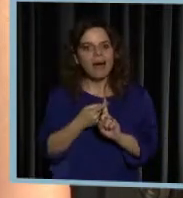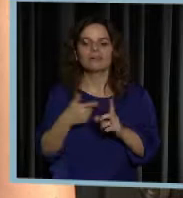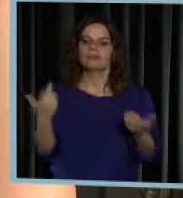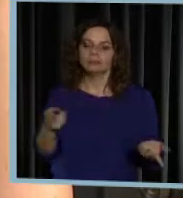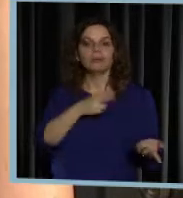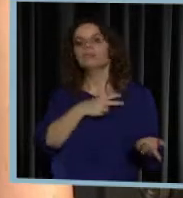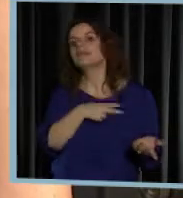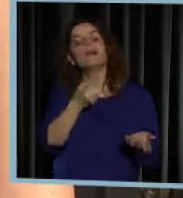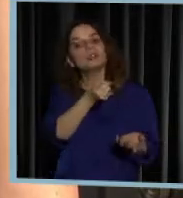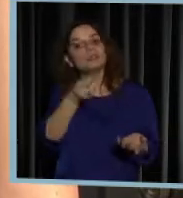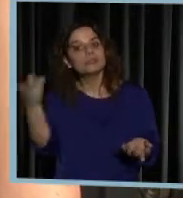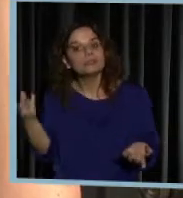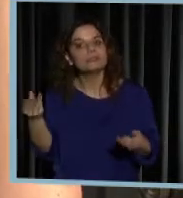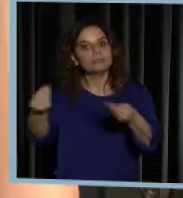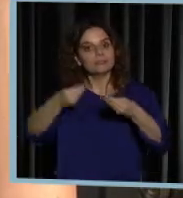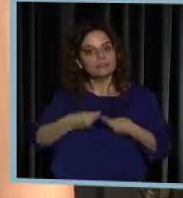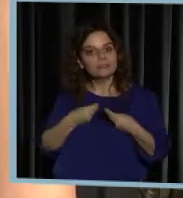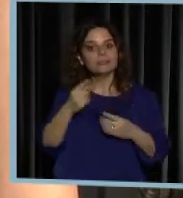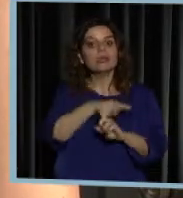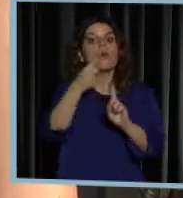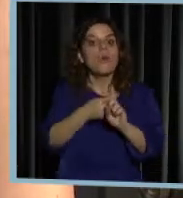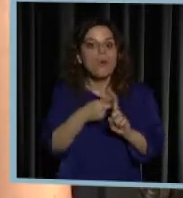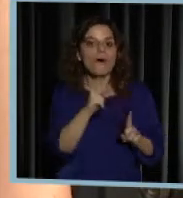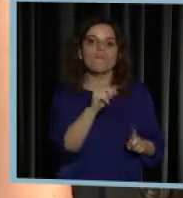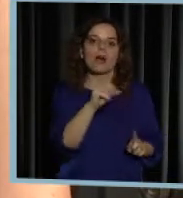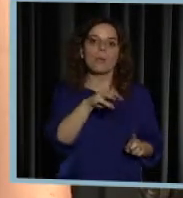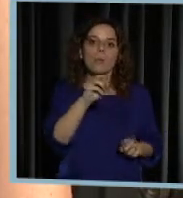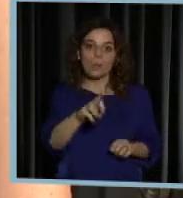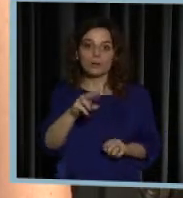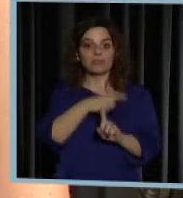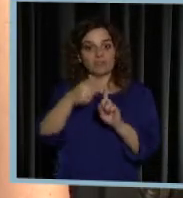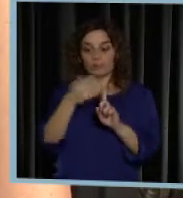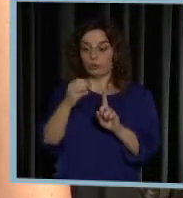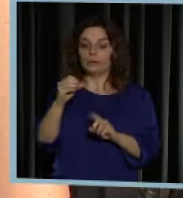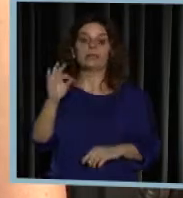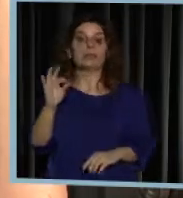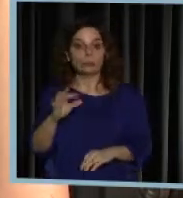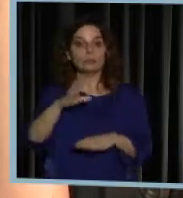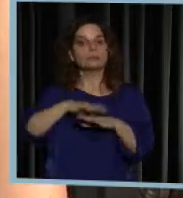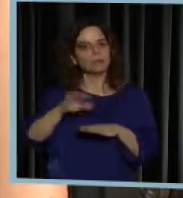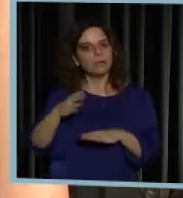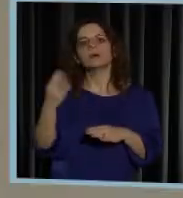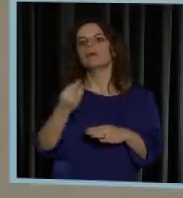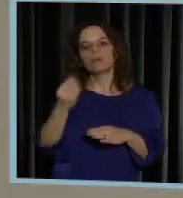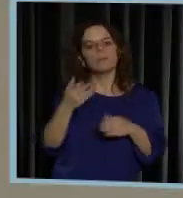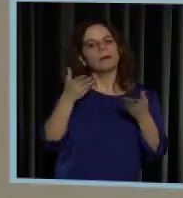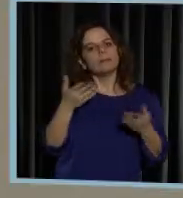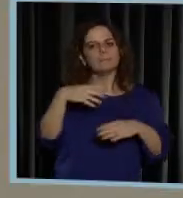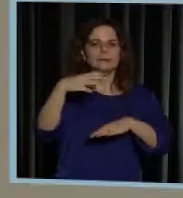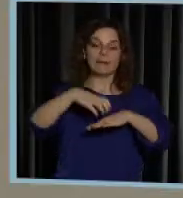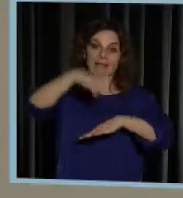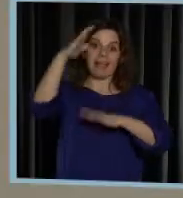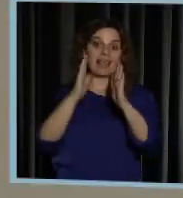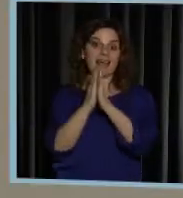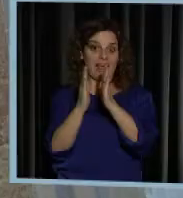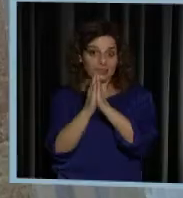em que recebemos vários prémios. Um deles foi o Prémio Valmor, referente ao ano 2014, pela recuperação, reabilitação de toda a